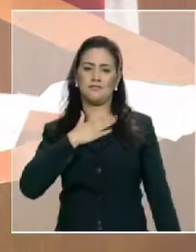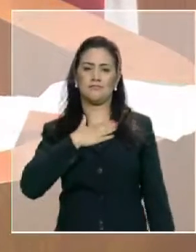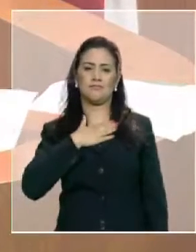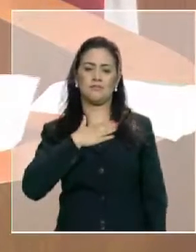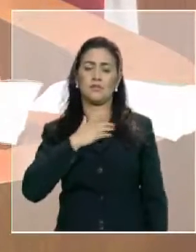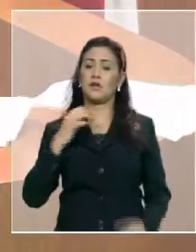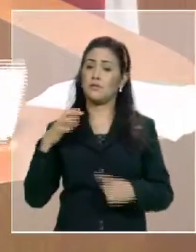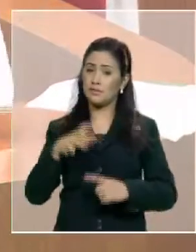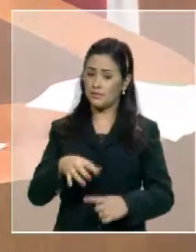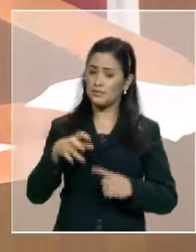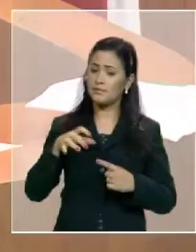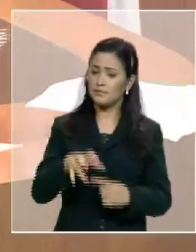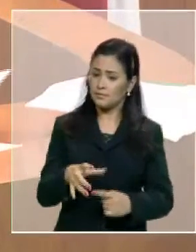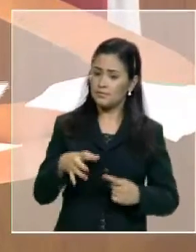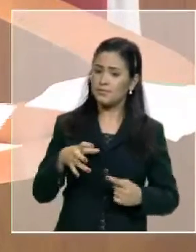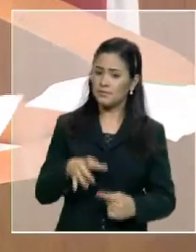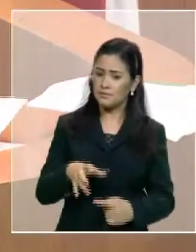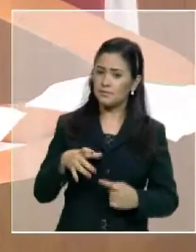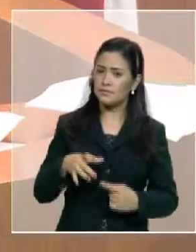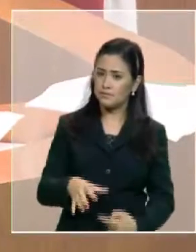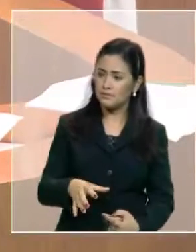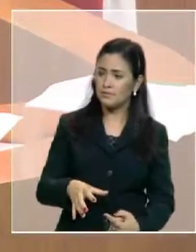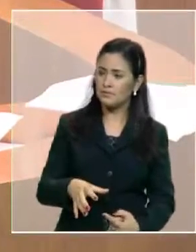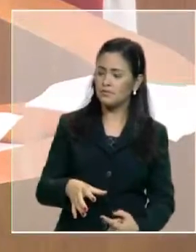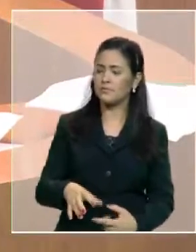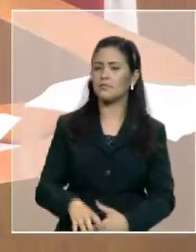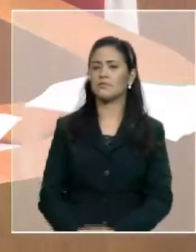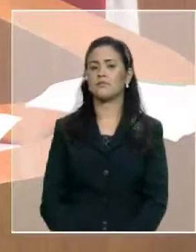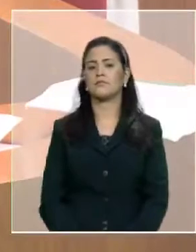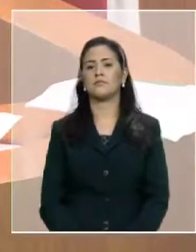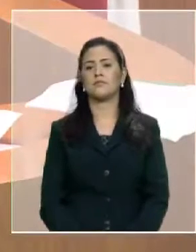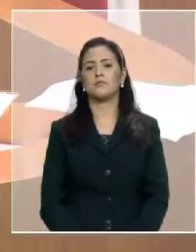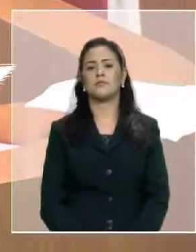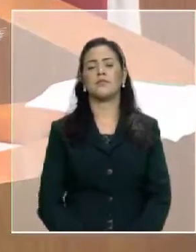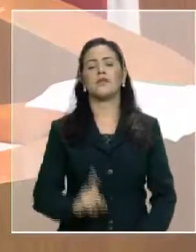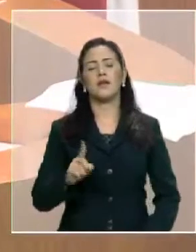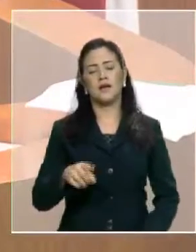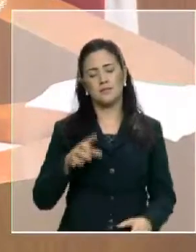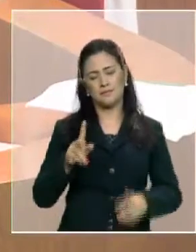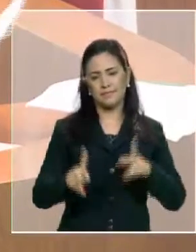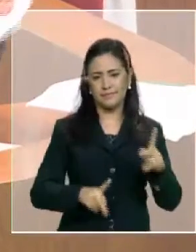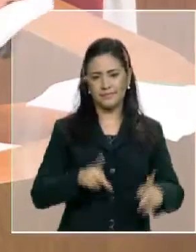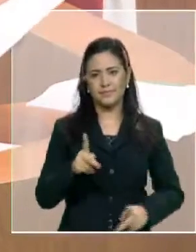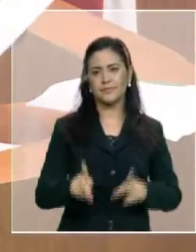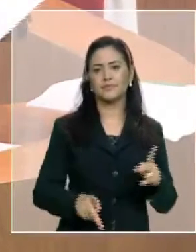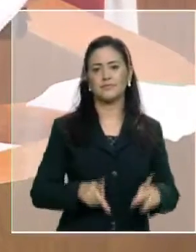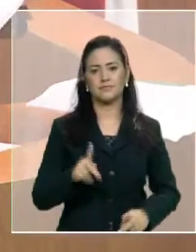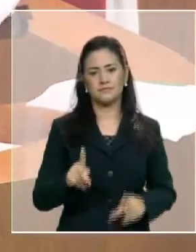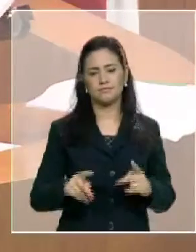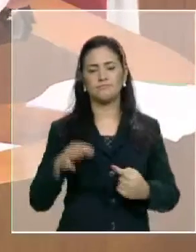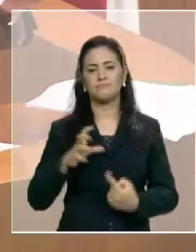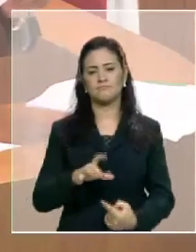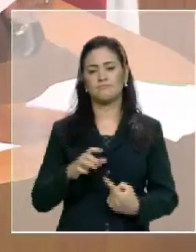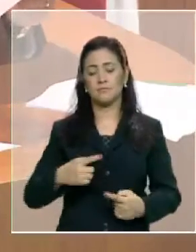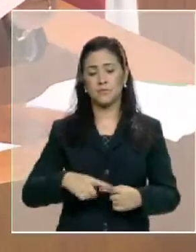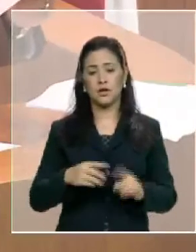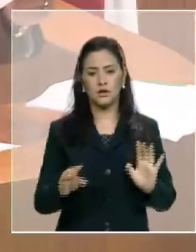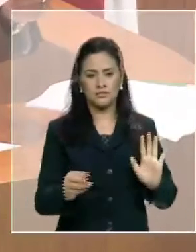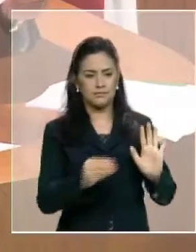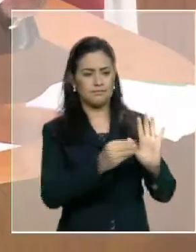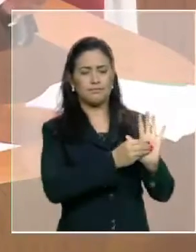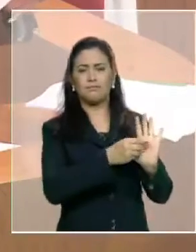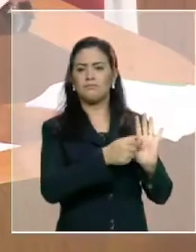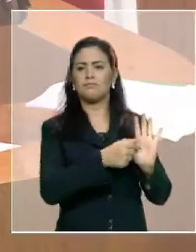persegue, deputado Adriano Sarney, o deputado Edilásio, ele está perseguindo o povo, que está aqui as minhas emendas.